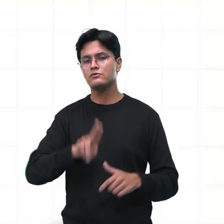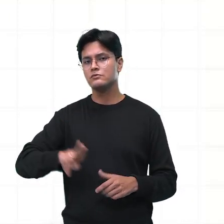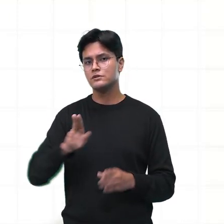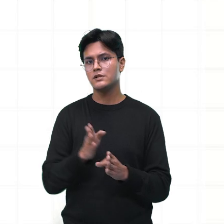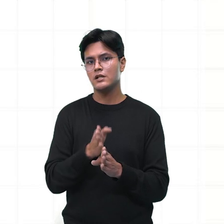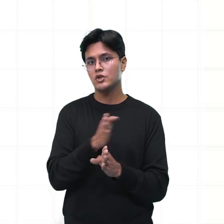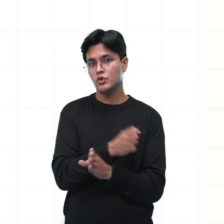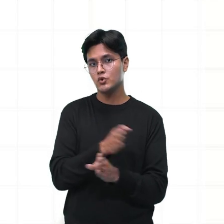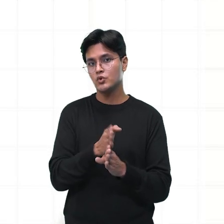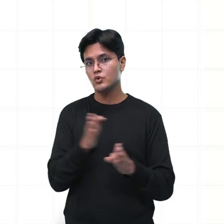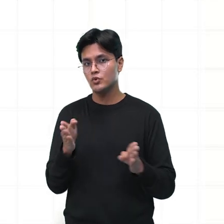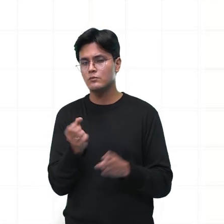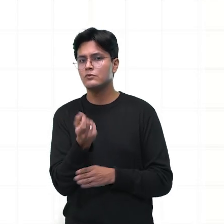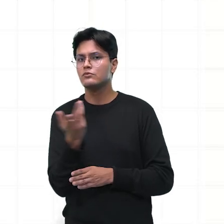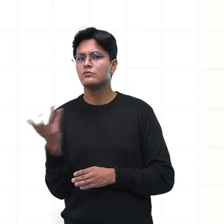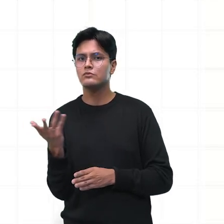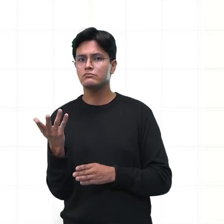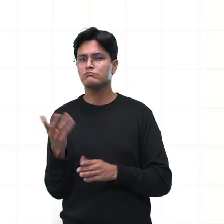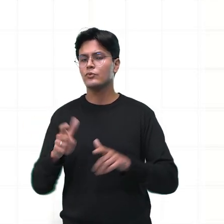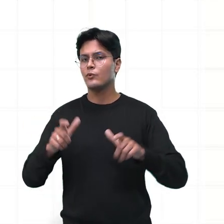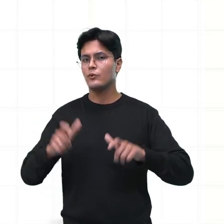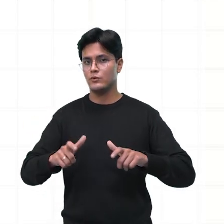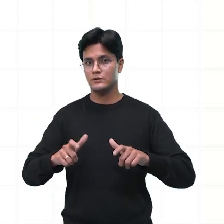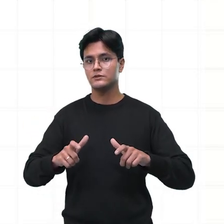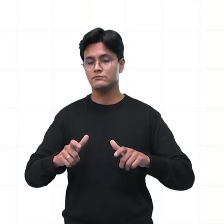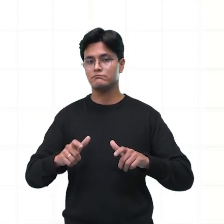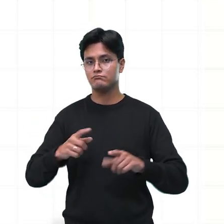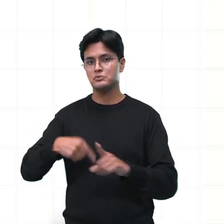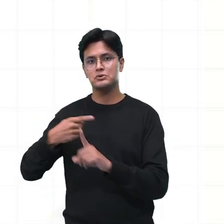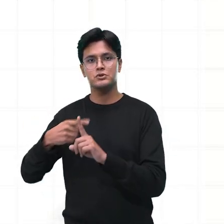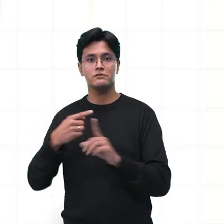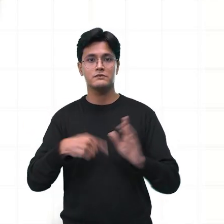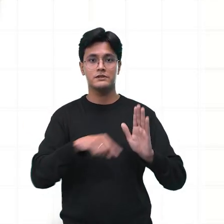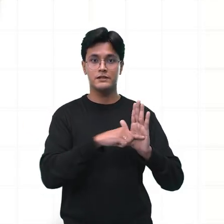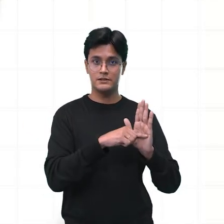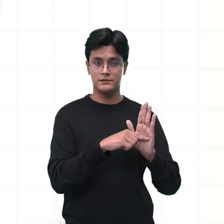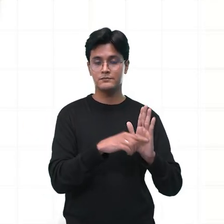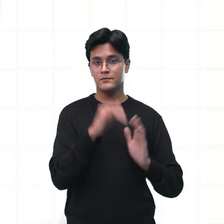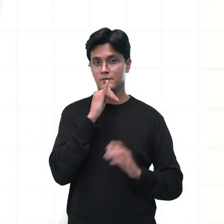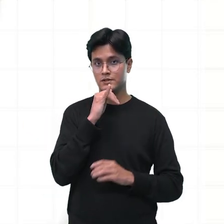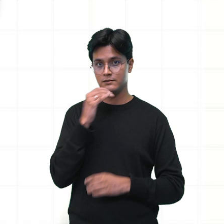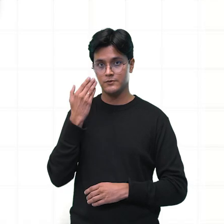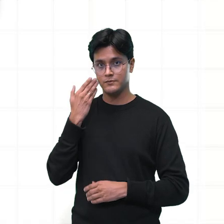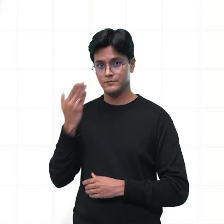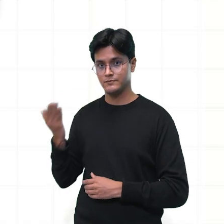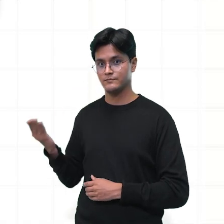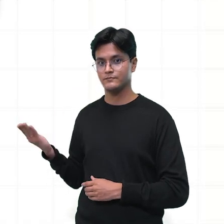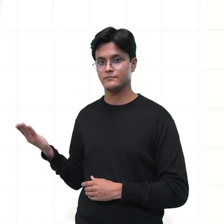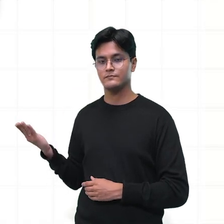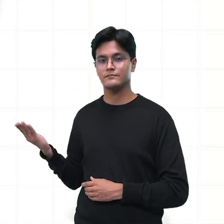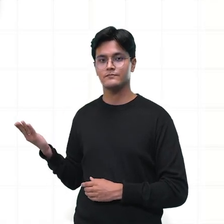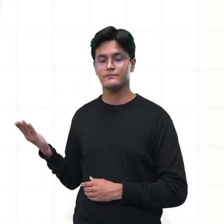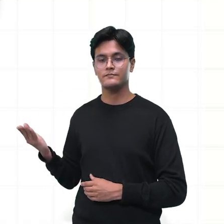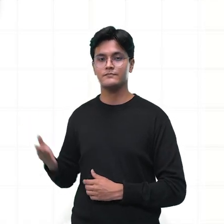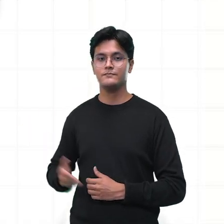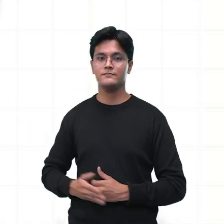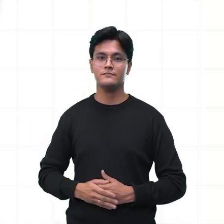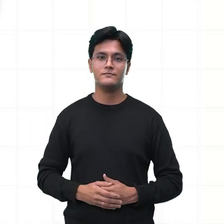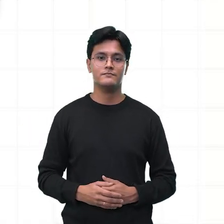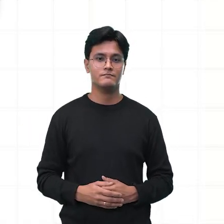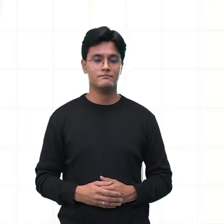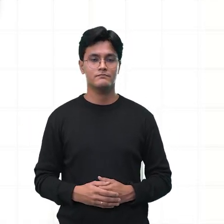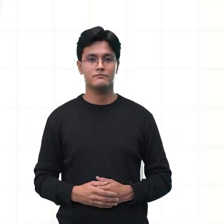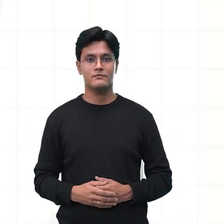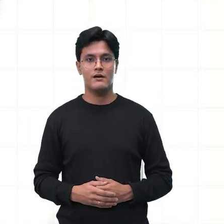inteiros, que são os números positivos e os números negativos? Nesses dois casos aqui, ó. Quando eu falo